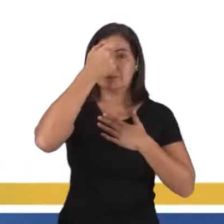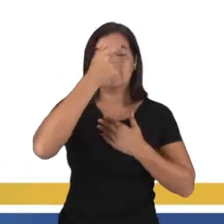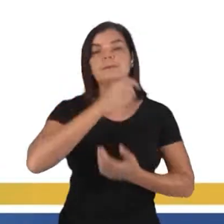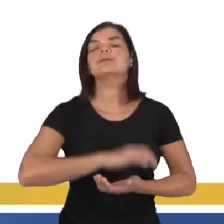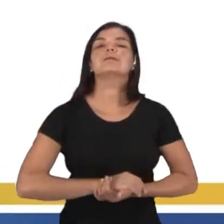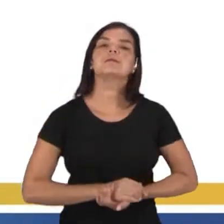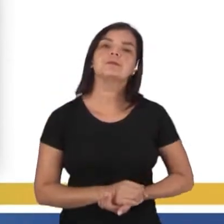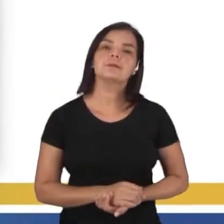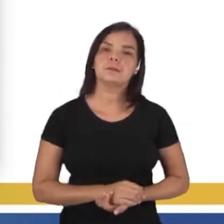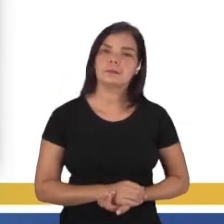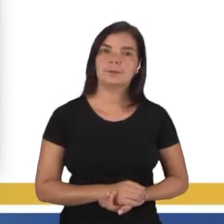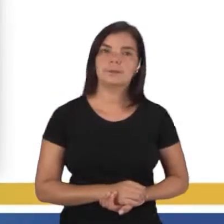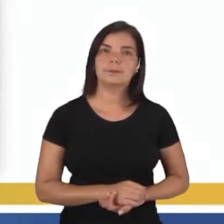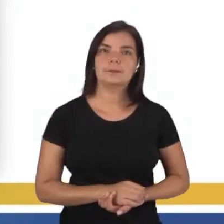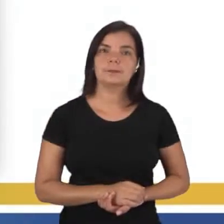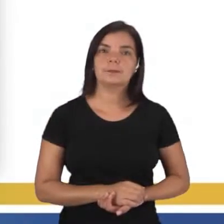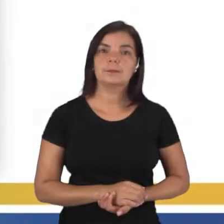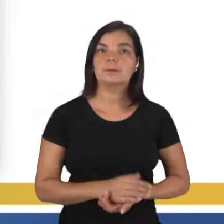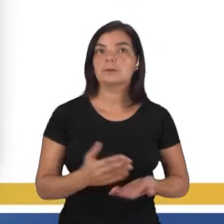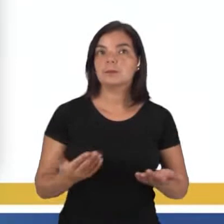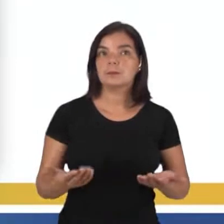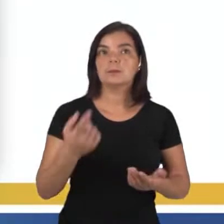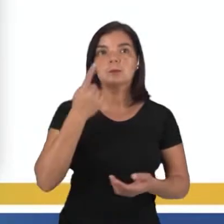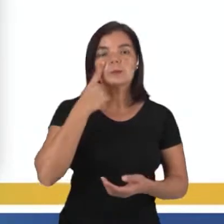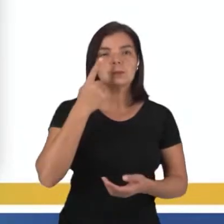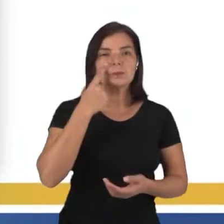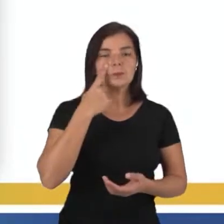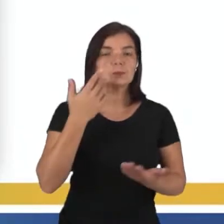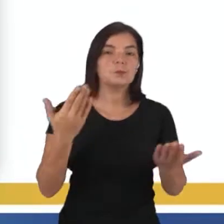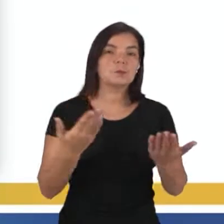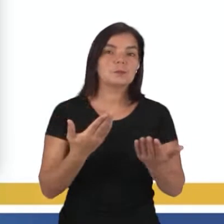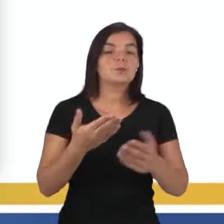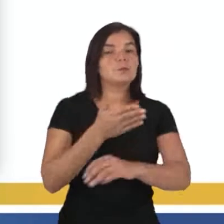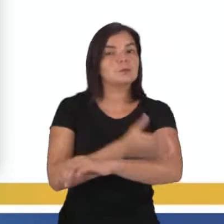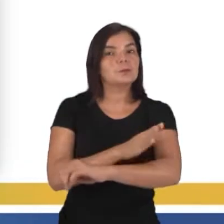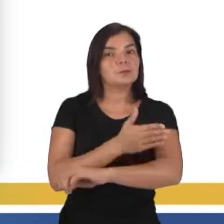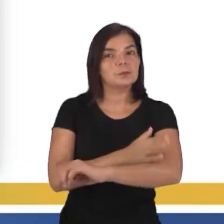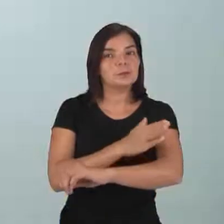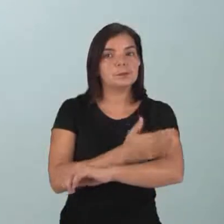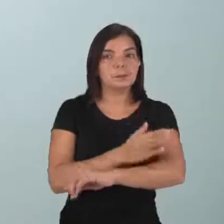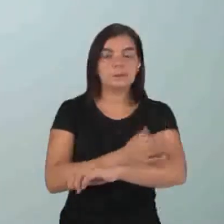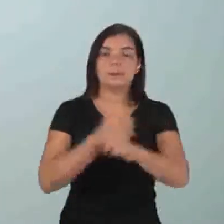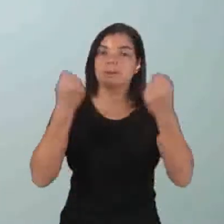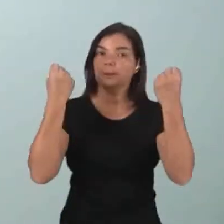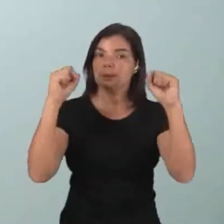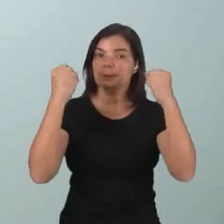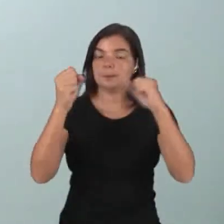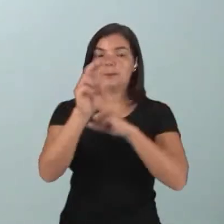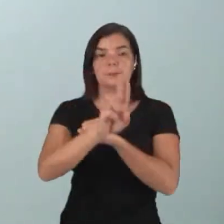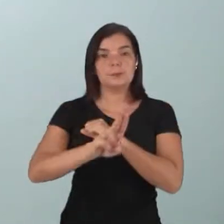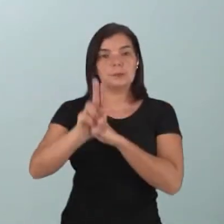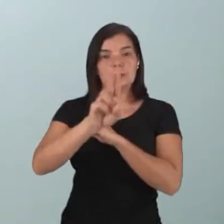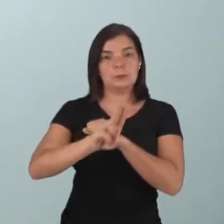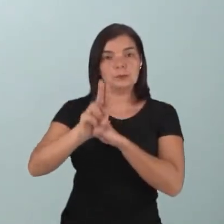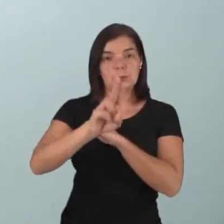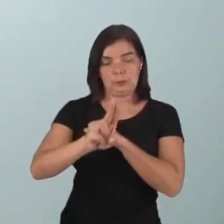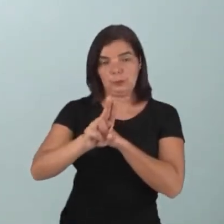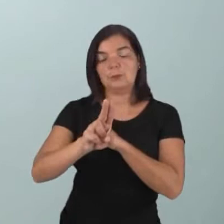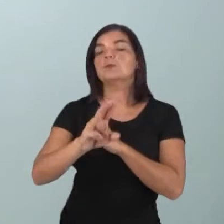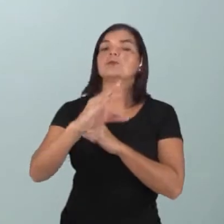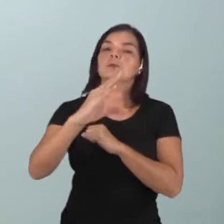seu metabolismo. E aí a gente vai ver um pouquinho agora sobre o treinamento funcional, que utiliza um pouquinho